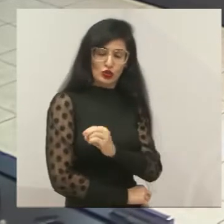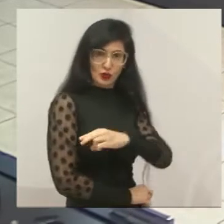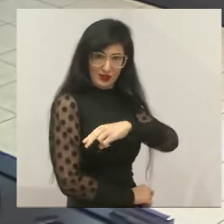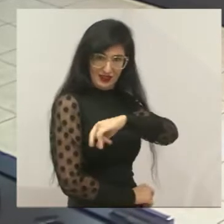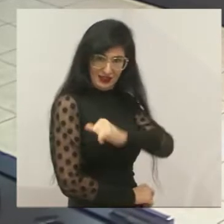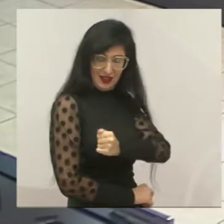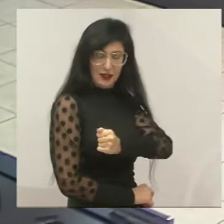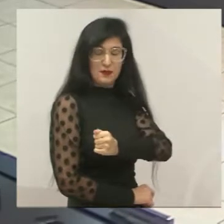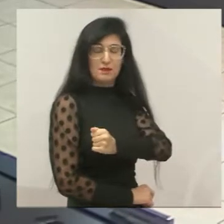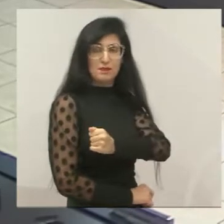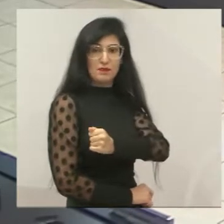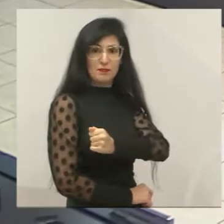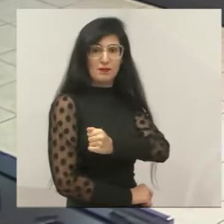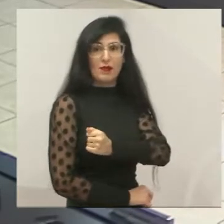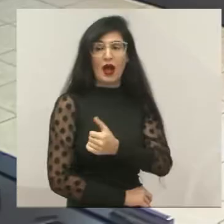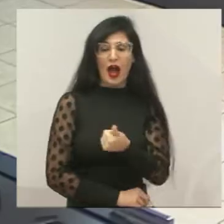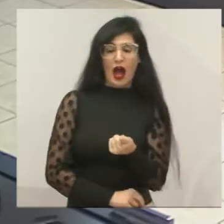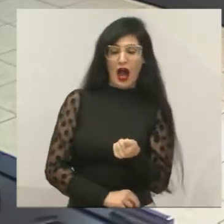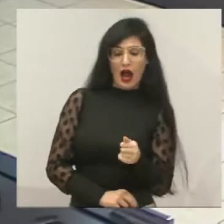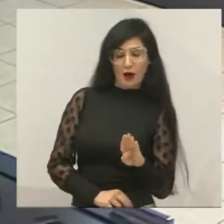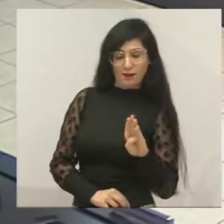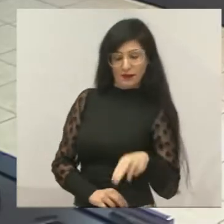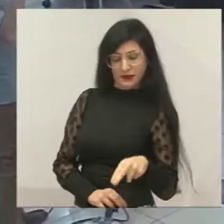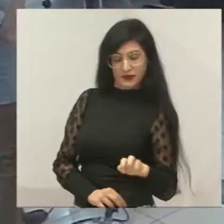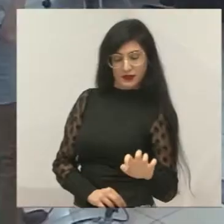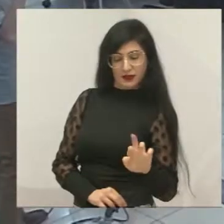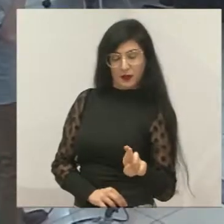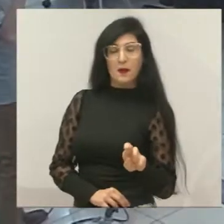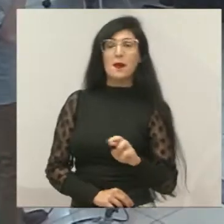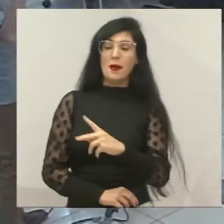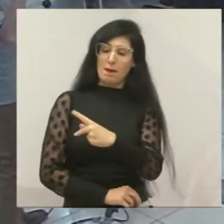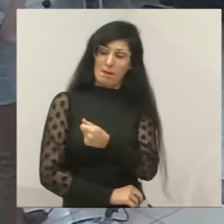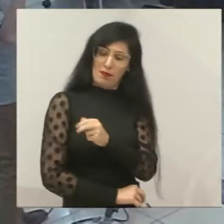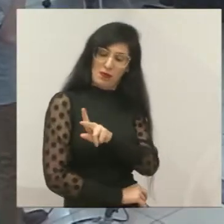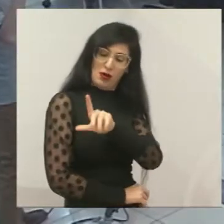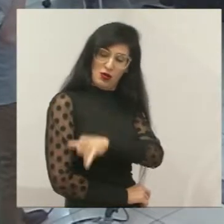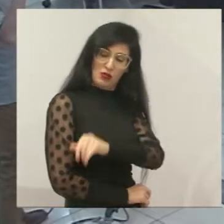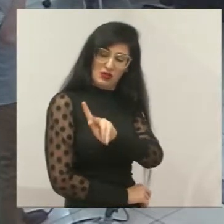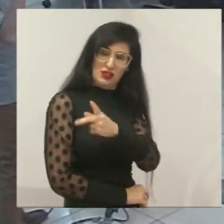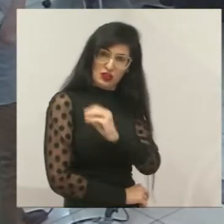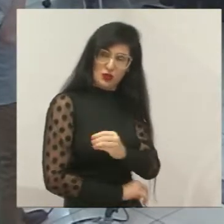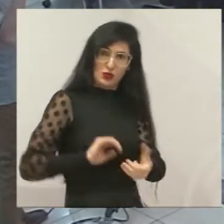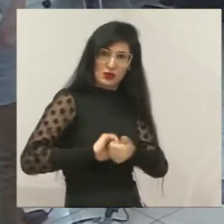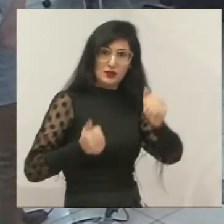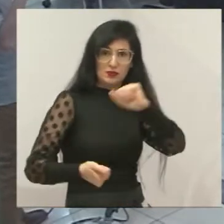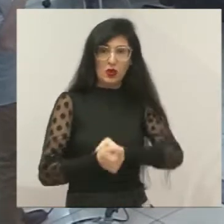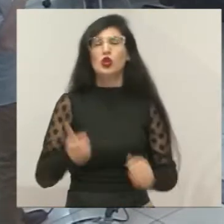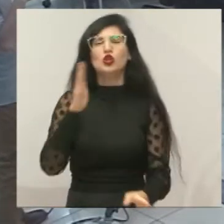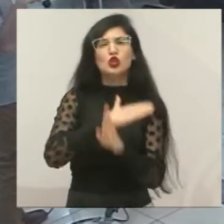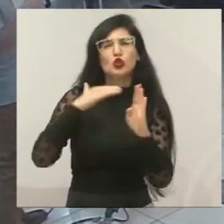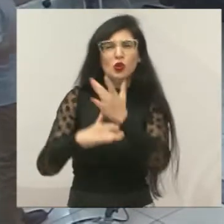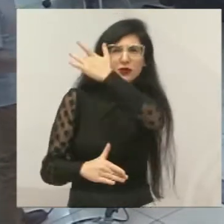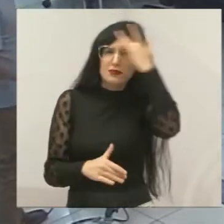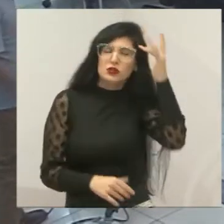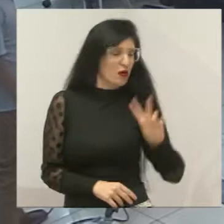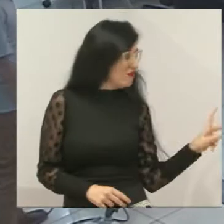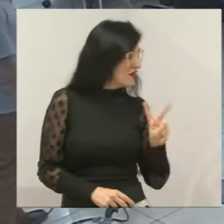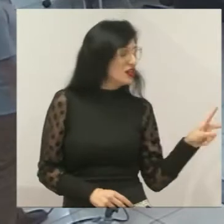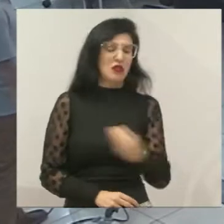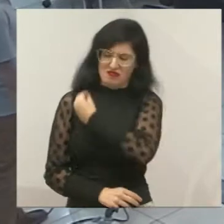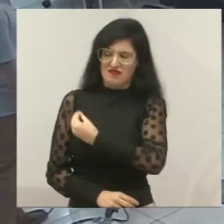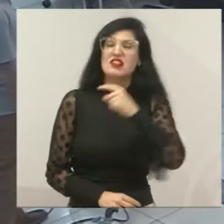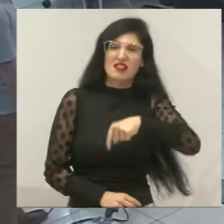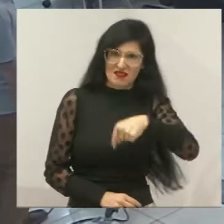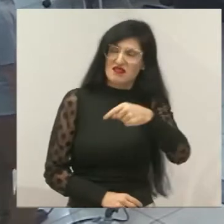da Amizade, Abner de Madureira e Paulinho do Esporte. Estão todos presentes, senhor